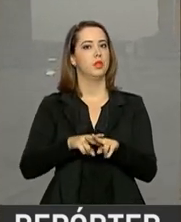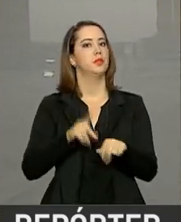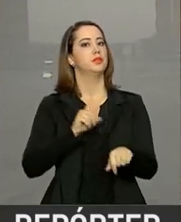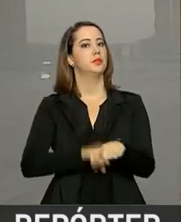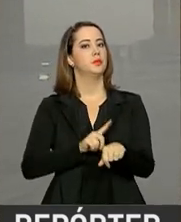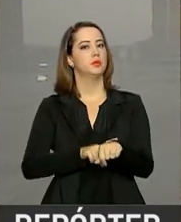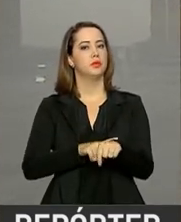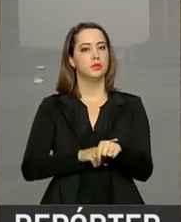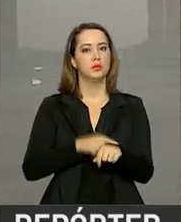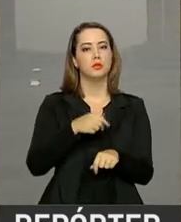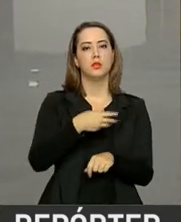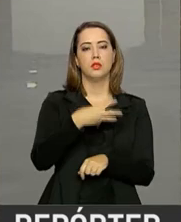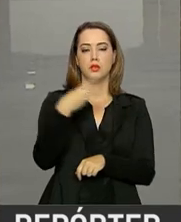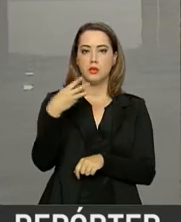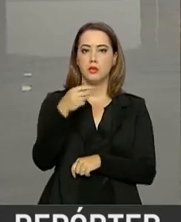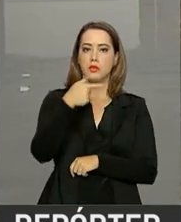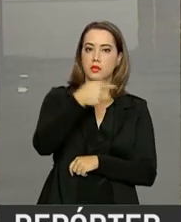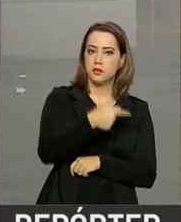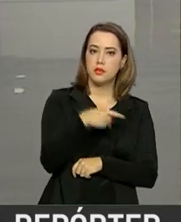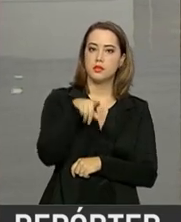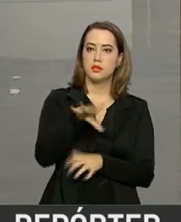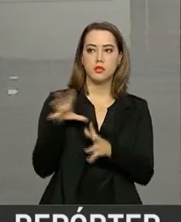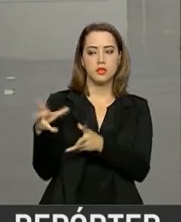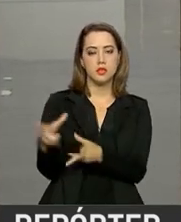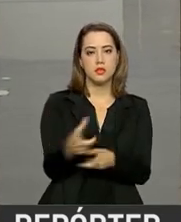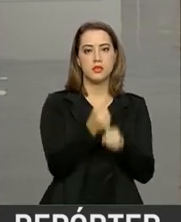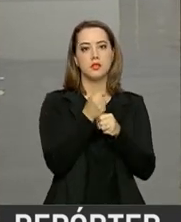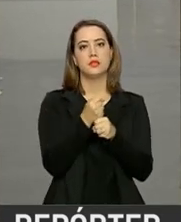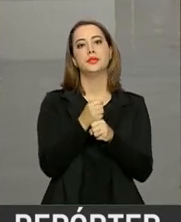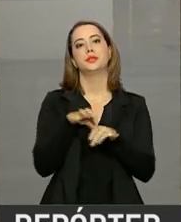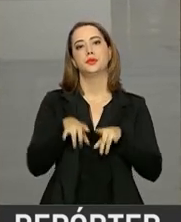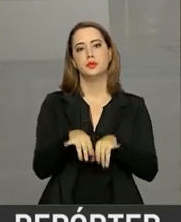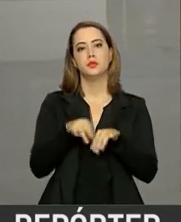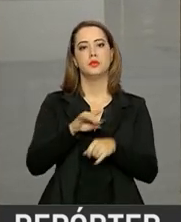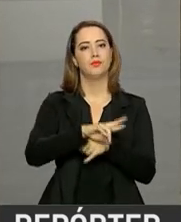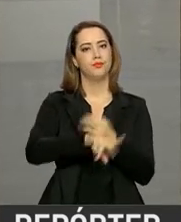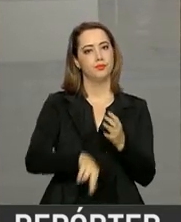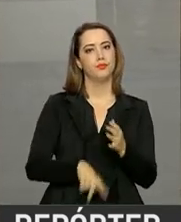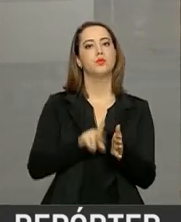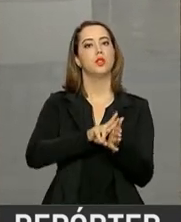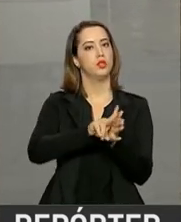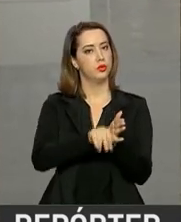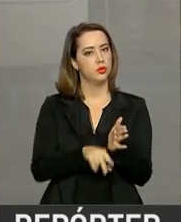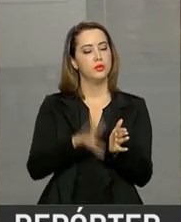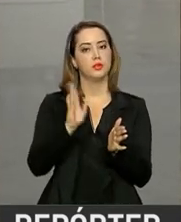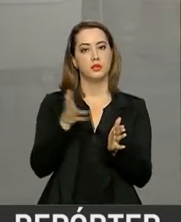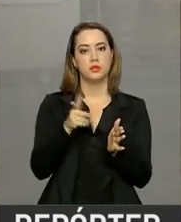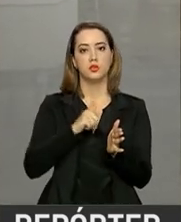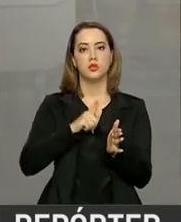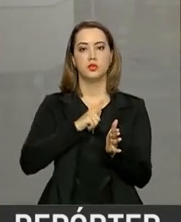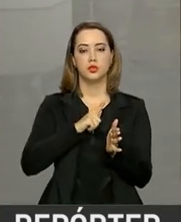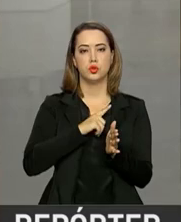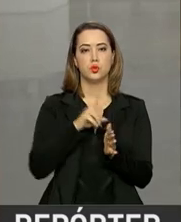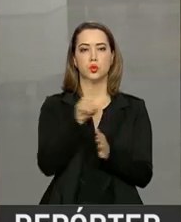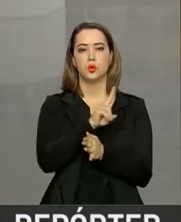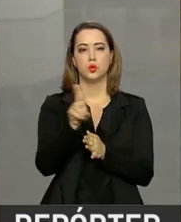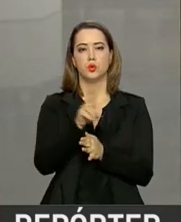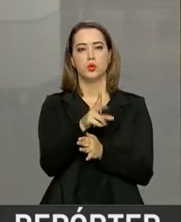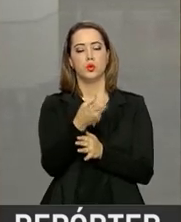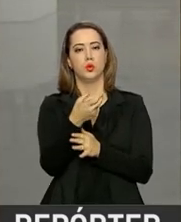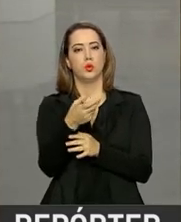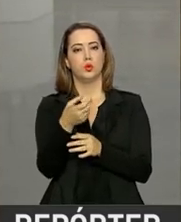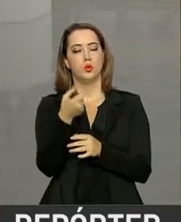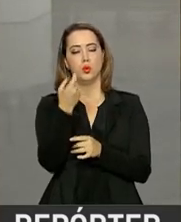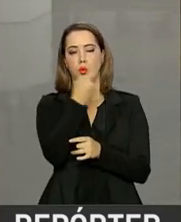de busca e apreensão e como operação começou pela manhã vários já foram cumpridos a operação boca livre é coordenada pela